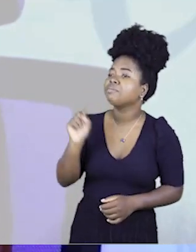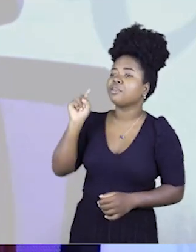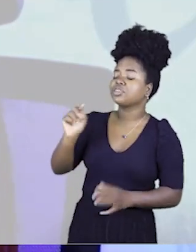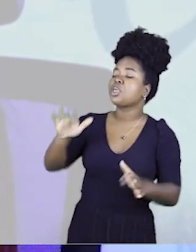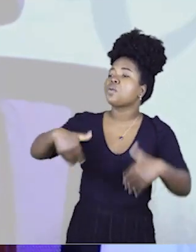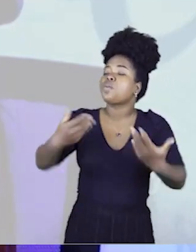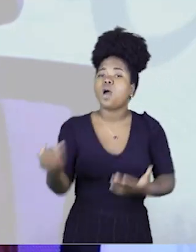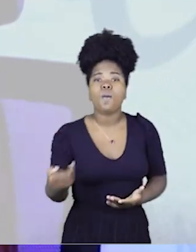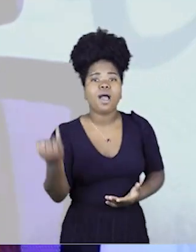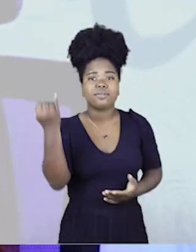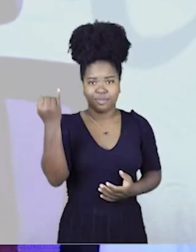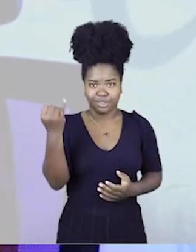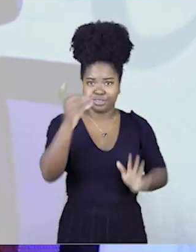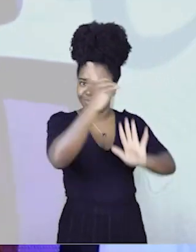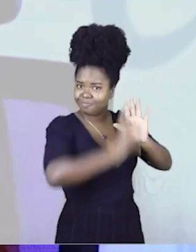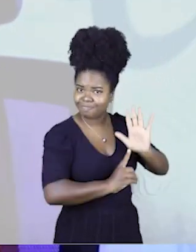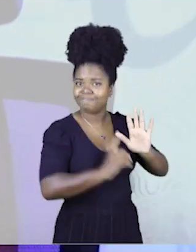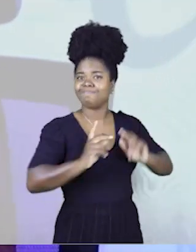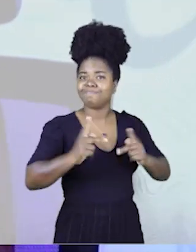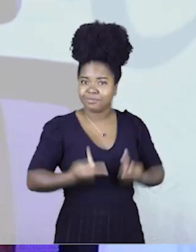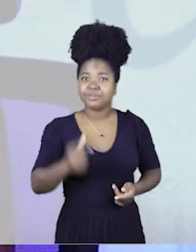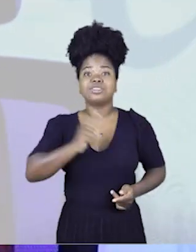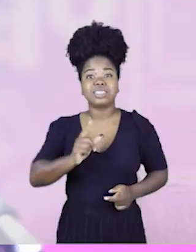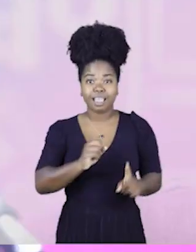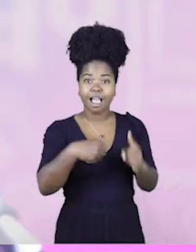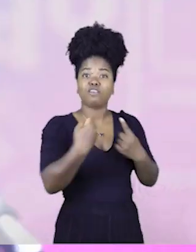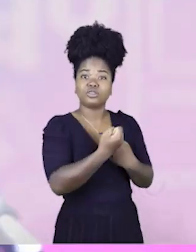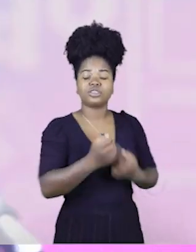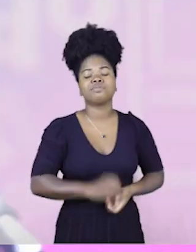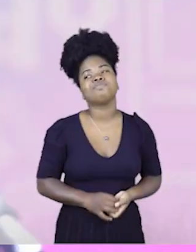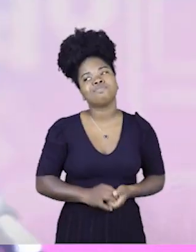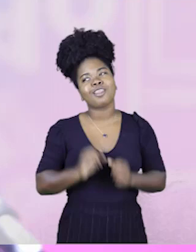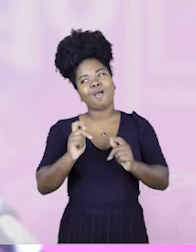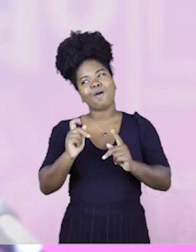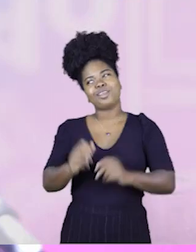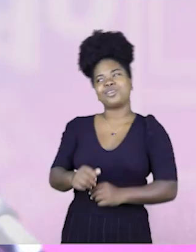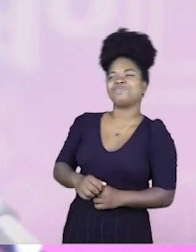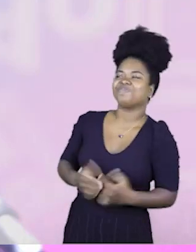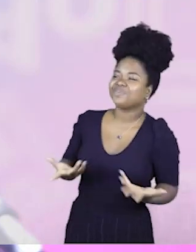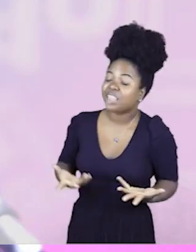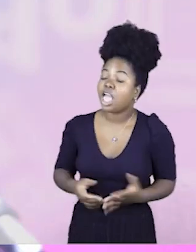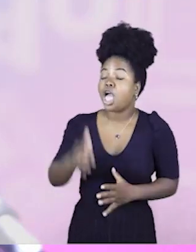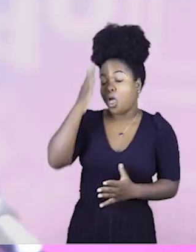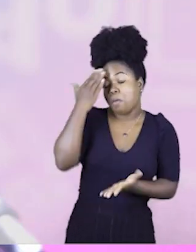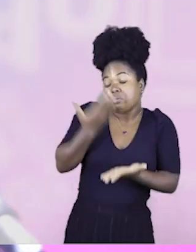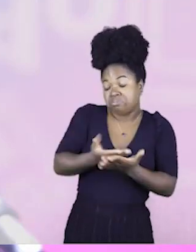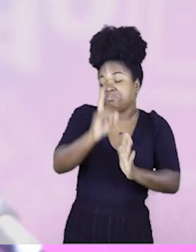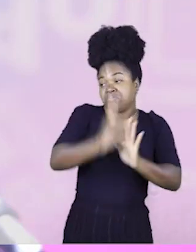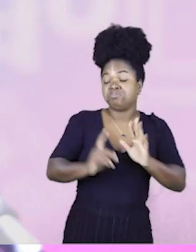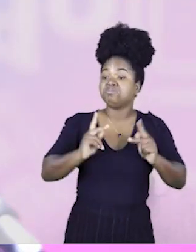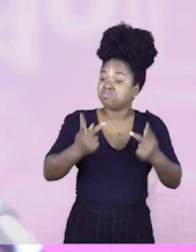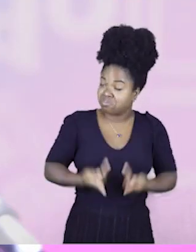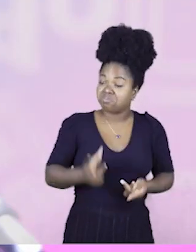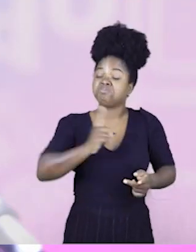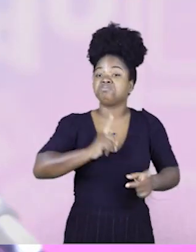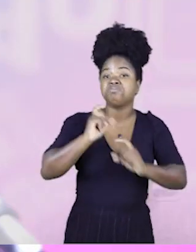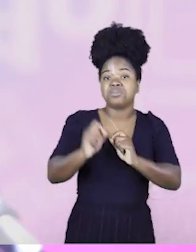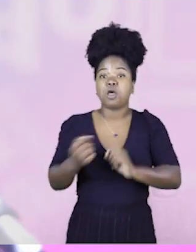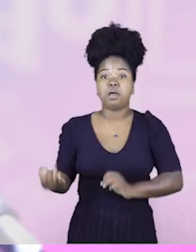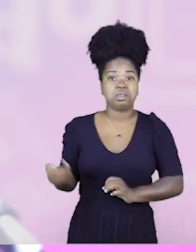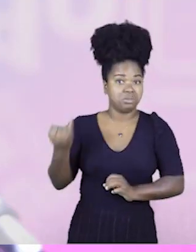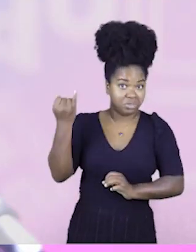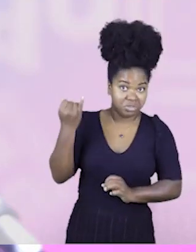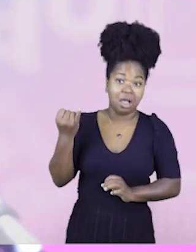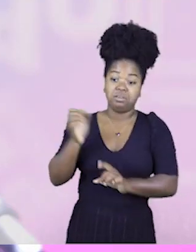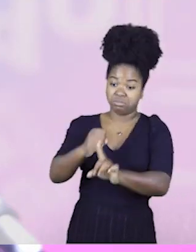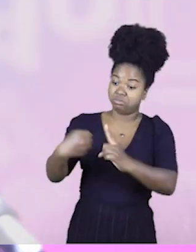né, que os direitos humanos têm na nossa sociedade? Bem, eu acredito que os direitos humanos venham trazendo consigo uma grande importância